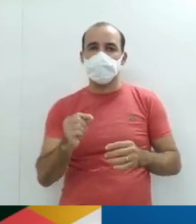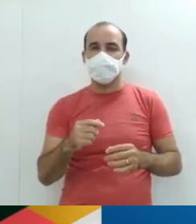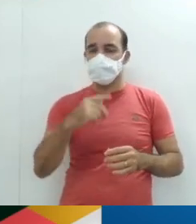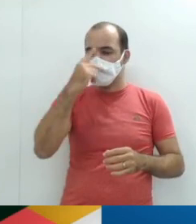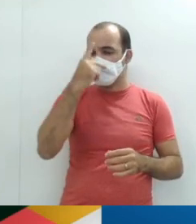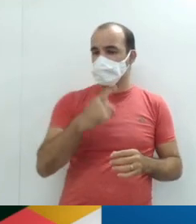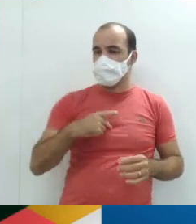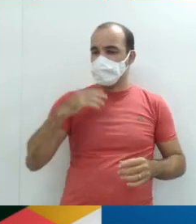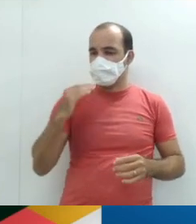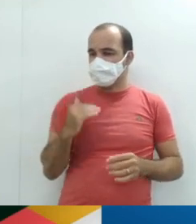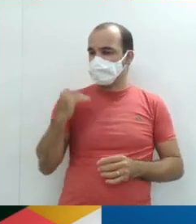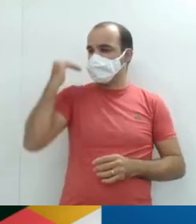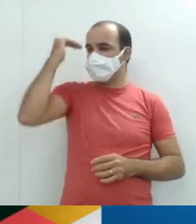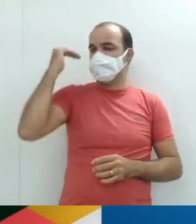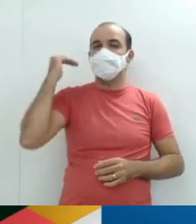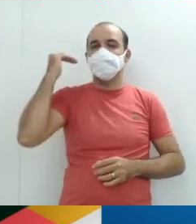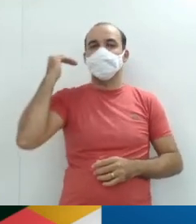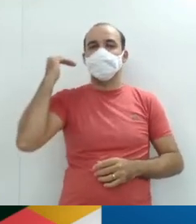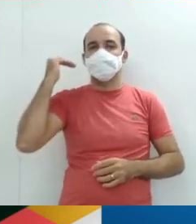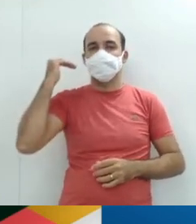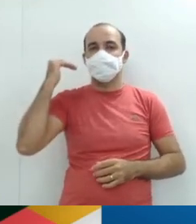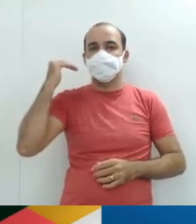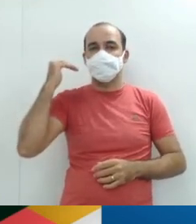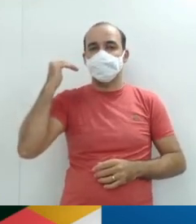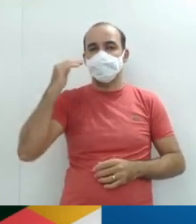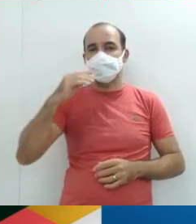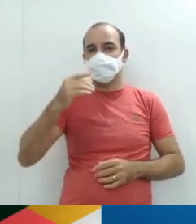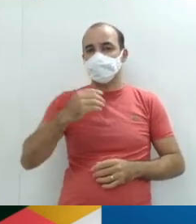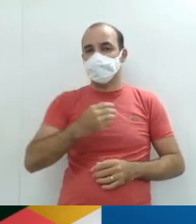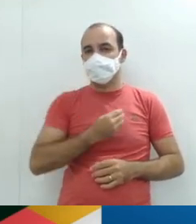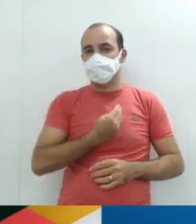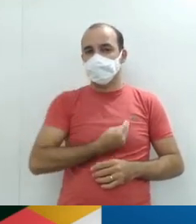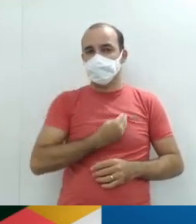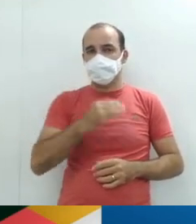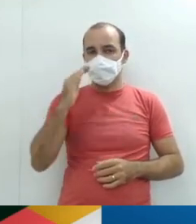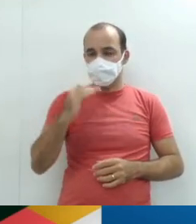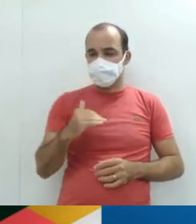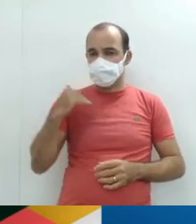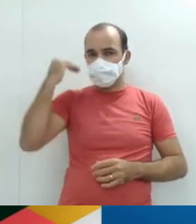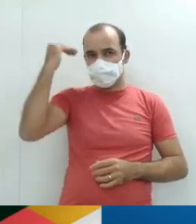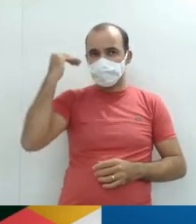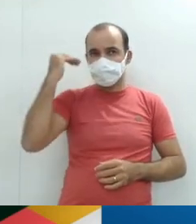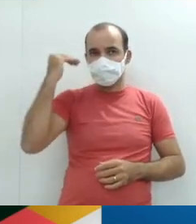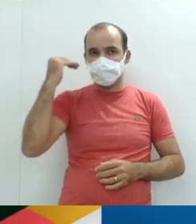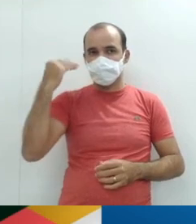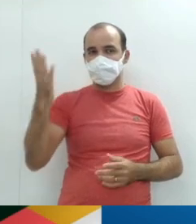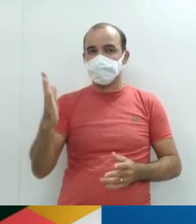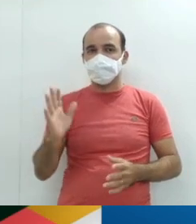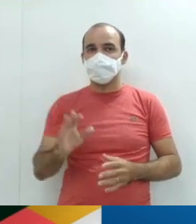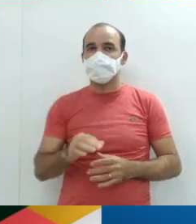mesmo. Ainda bem que o buraco não é do nosso lado, né? Como vocês podem ver aí